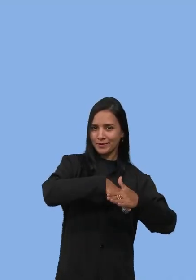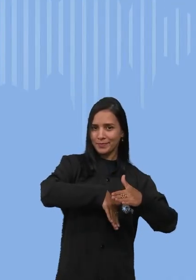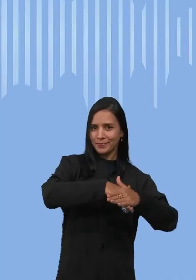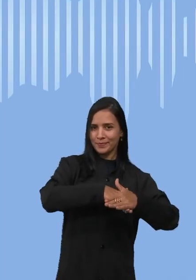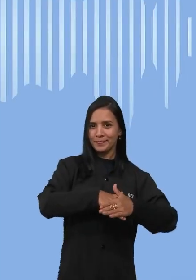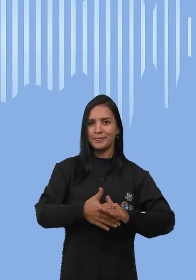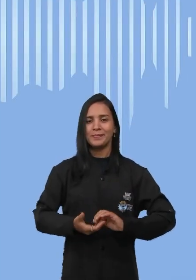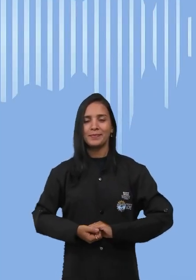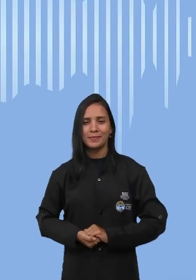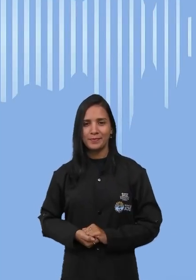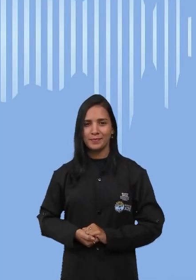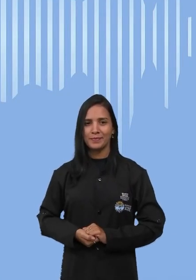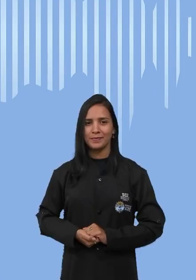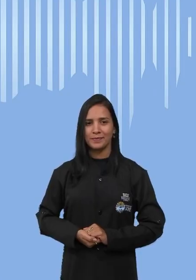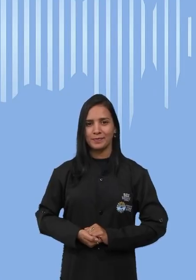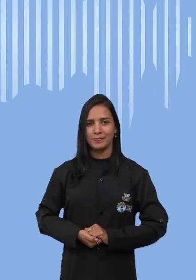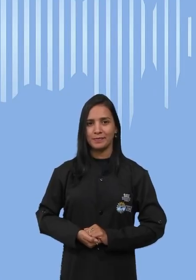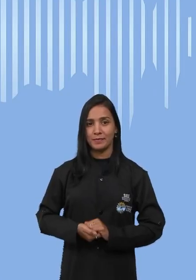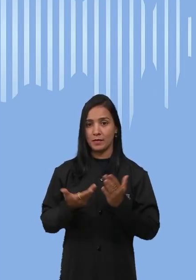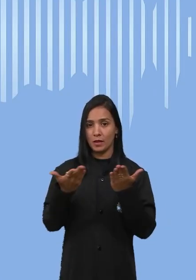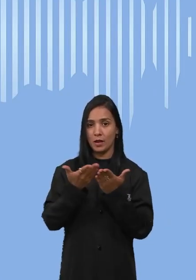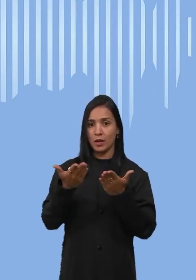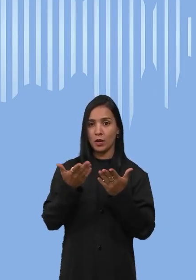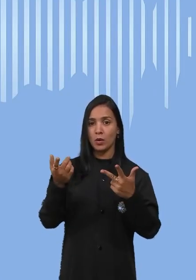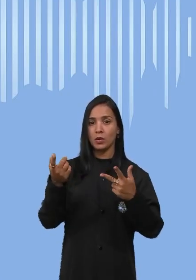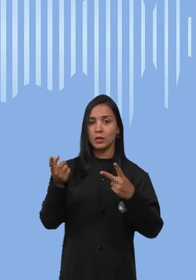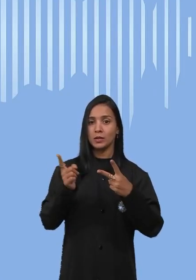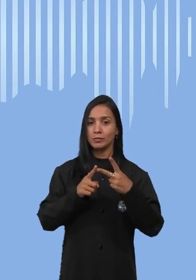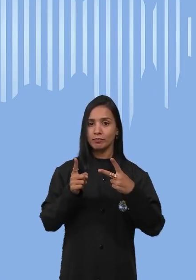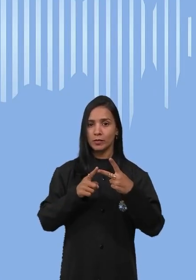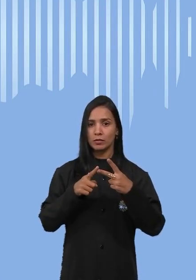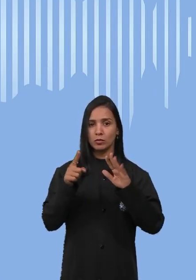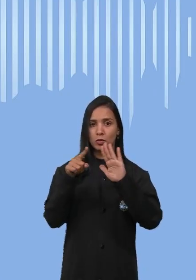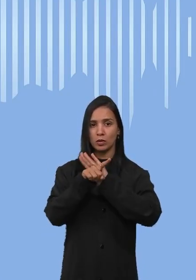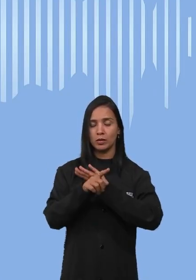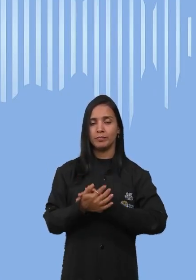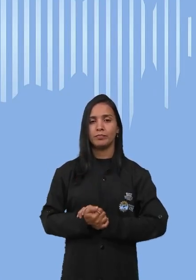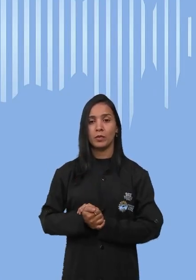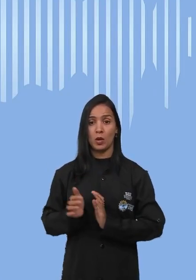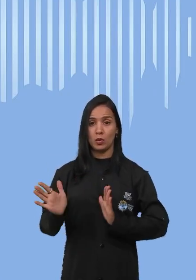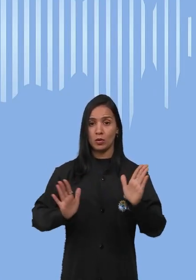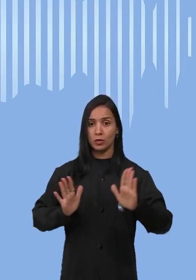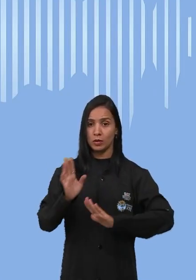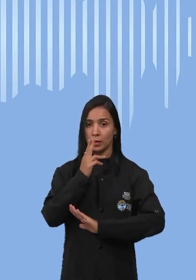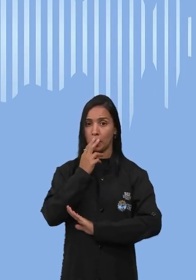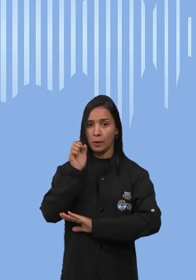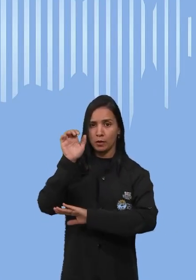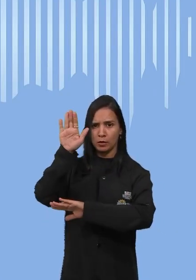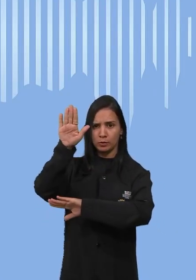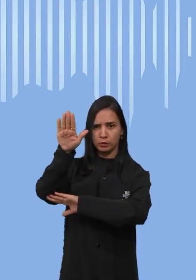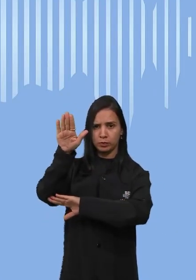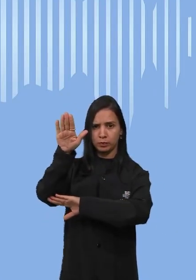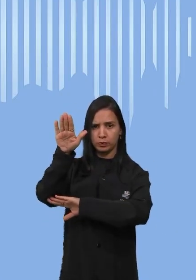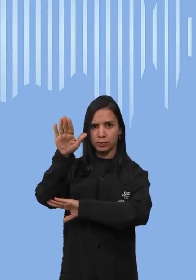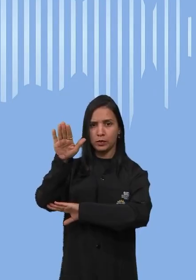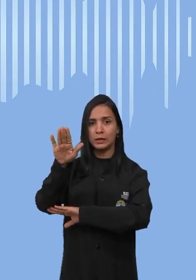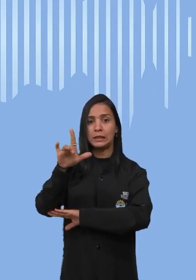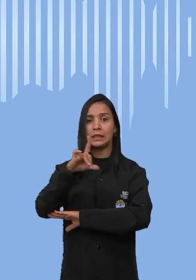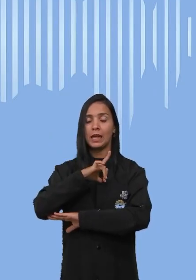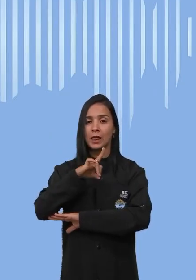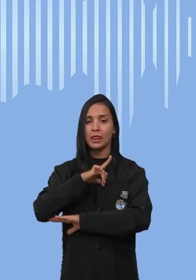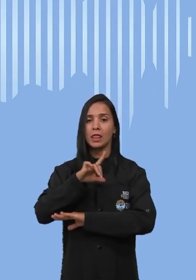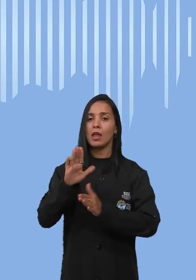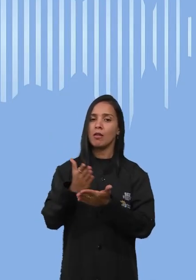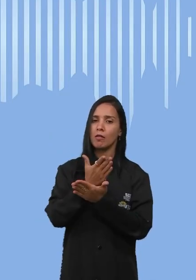próxima questão, a de número 2, que diz o seguinte: durante a ditadura militar, músicas como